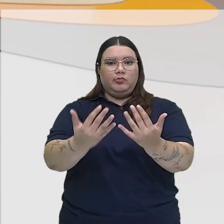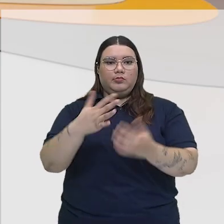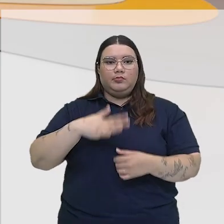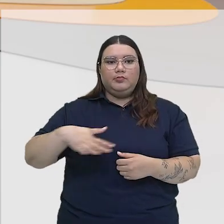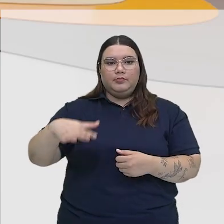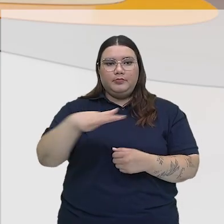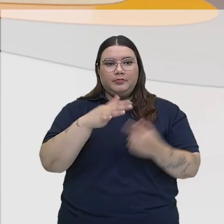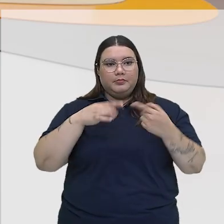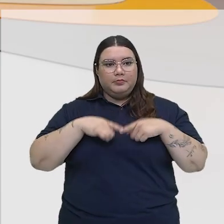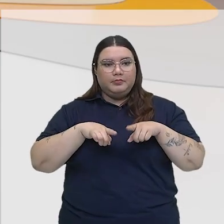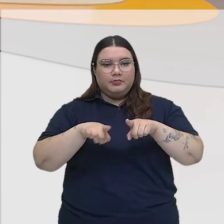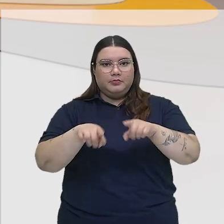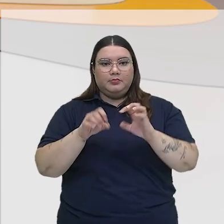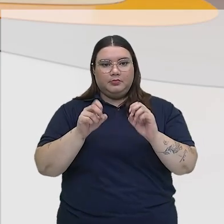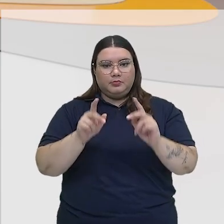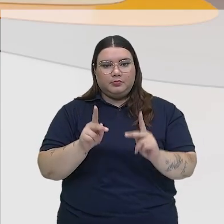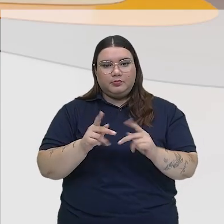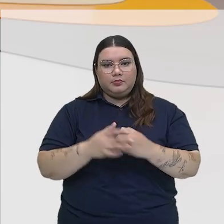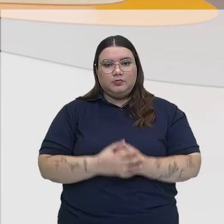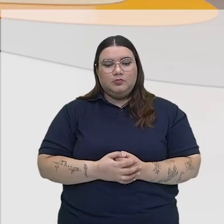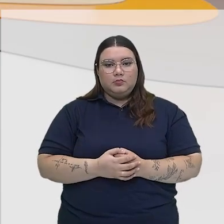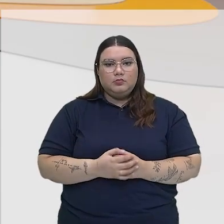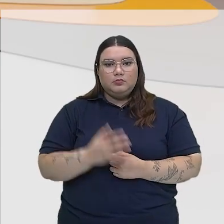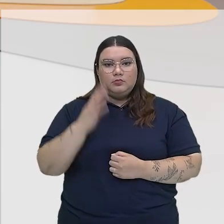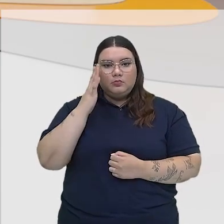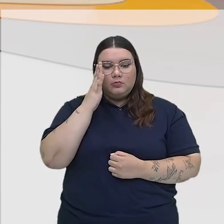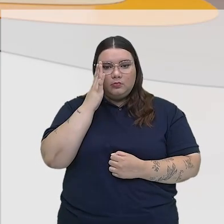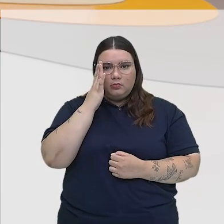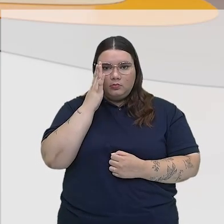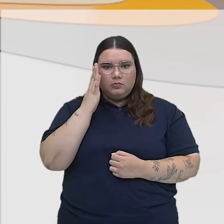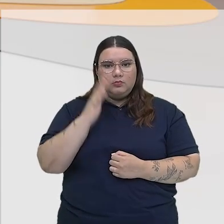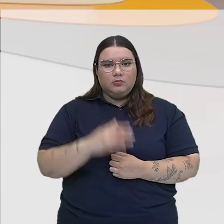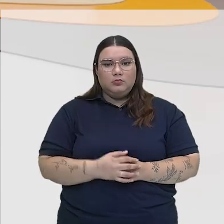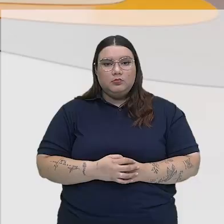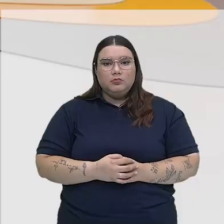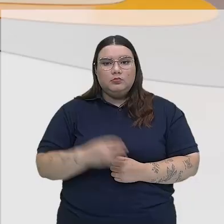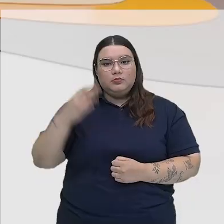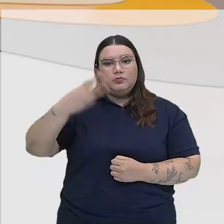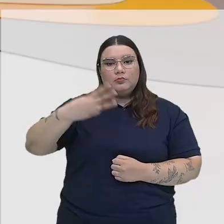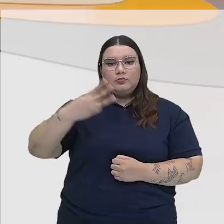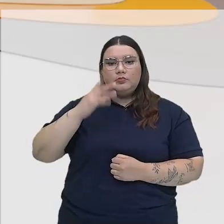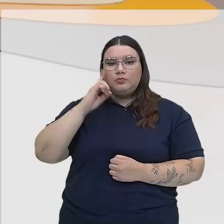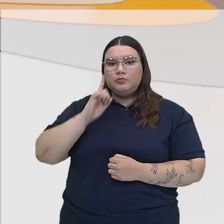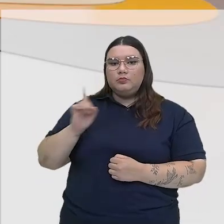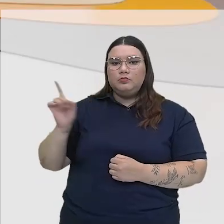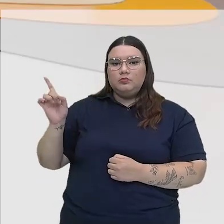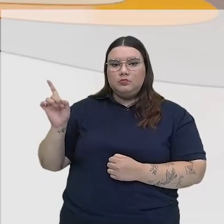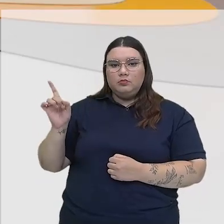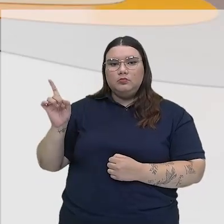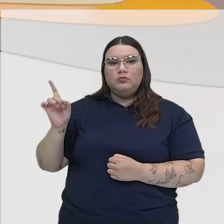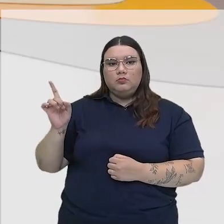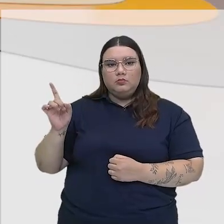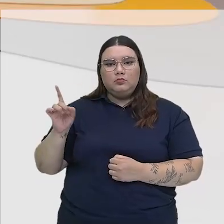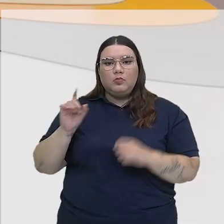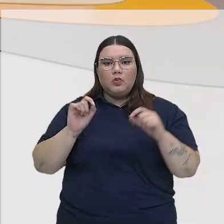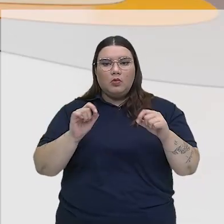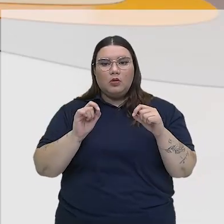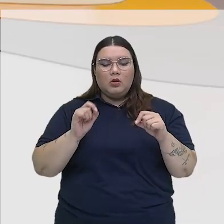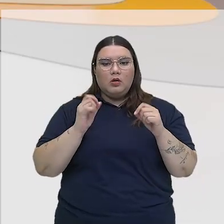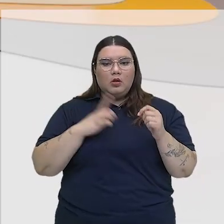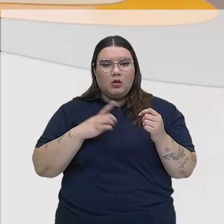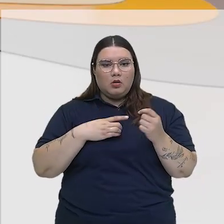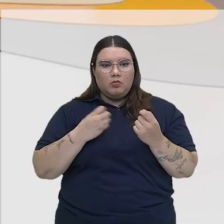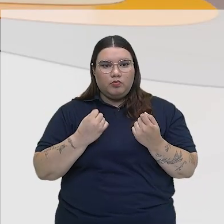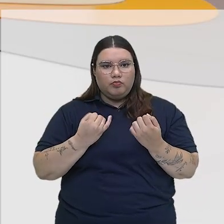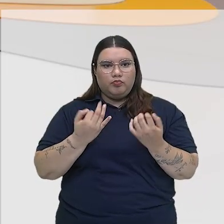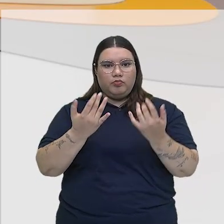forma simultânea. E na sequência a gente tem mais né, uma forma de irrigação de superfície, que é essa daqui, por inundação. Né?